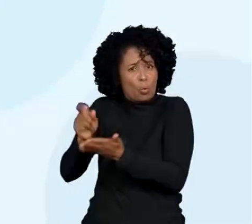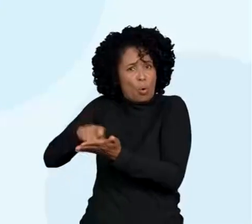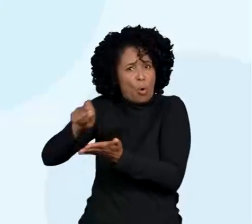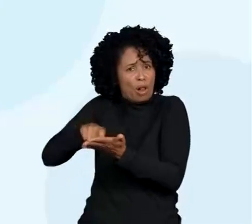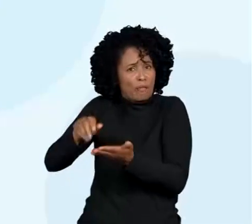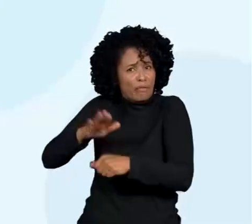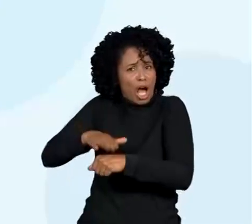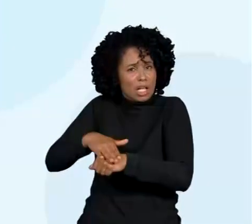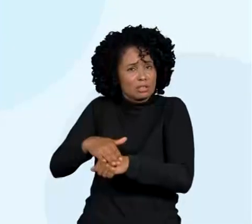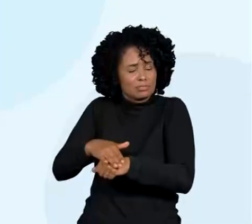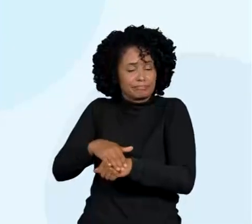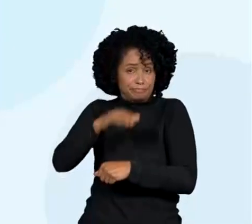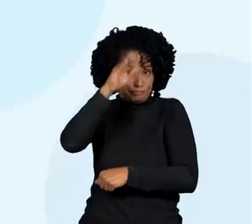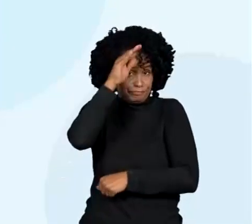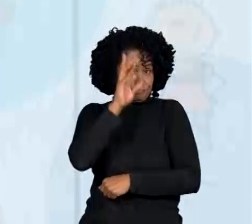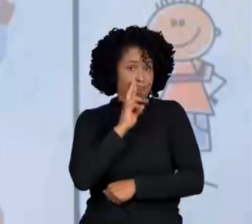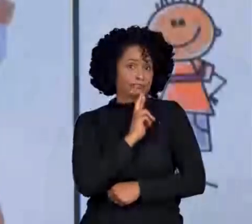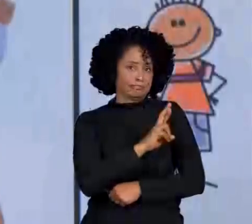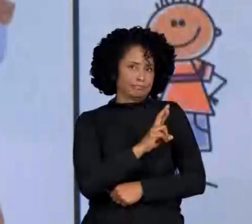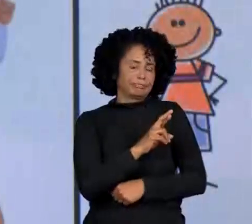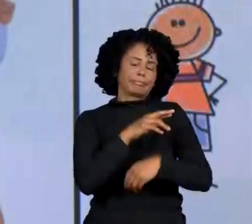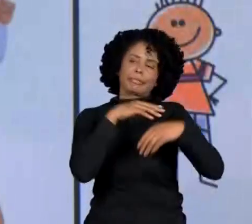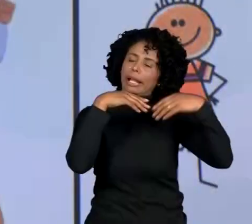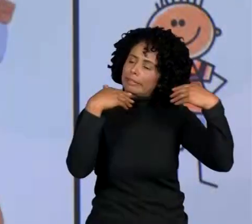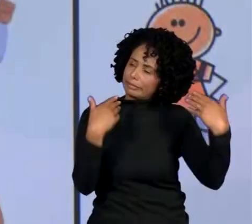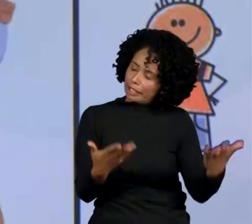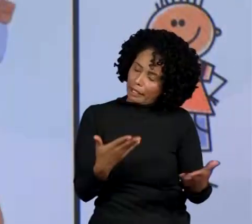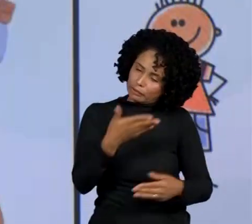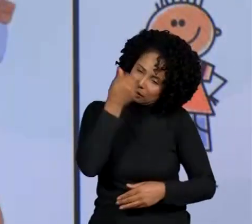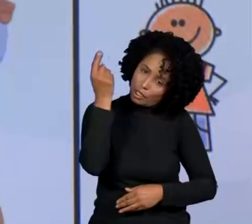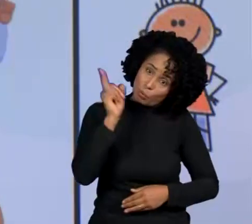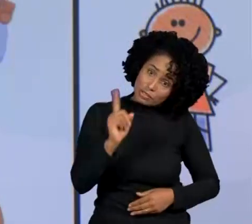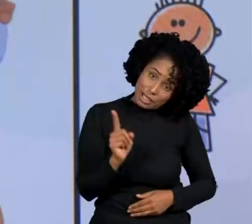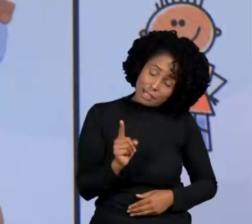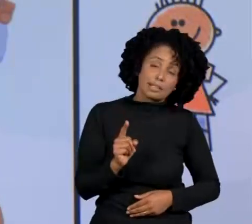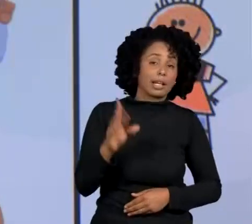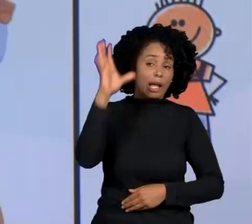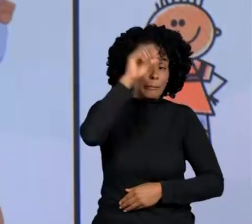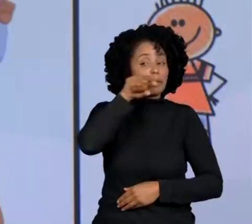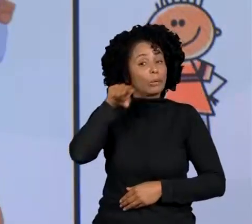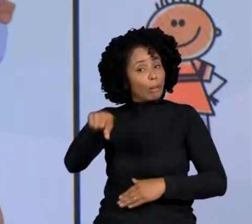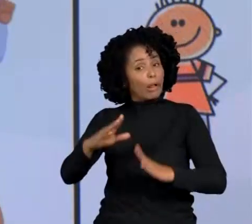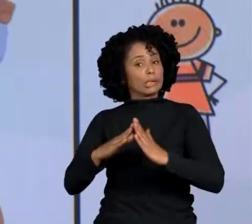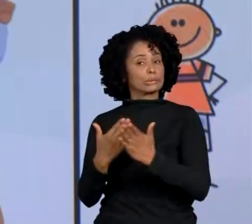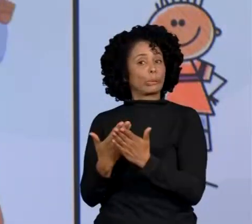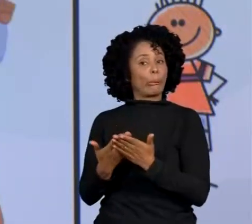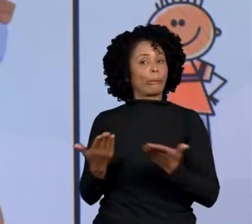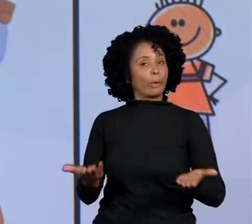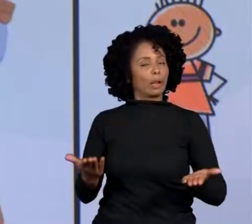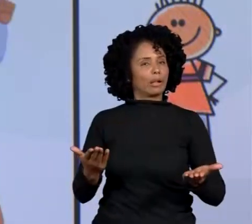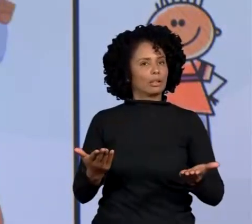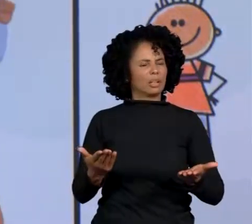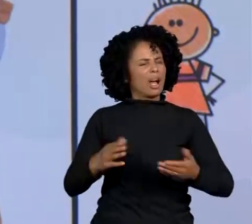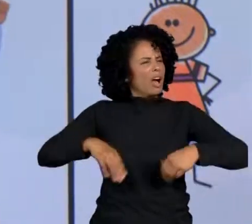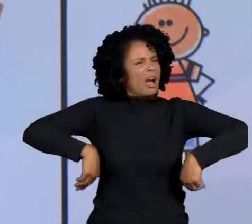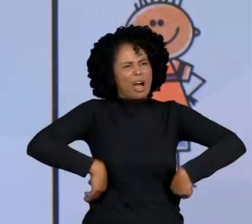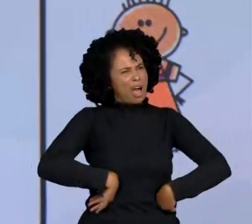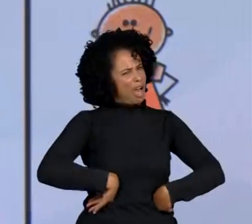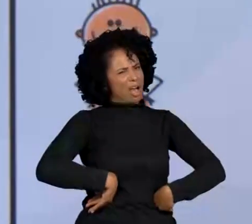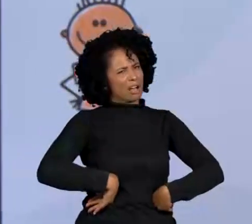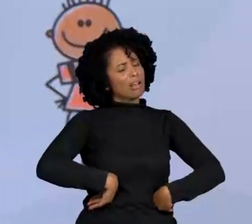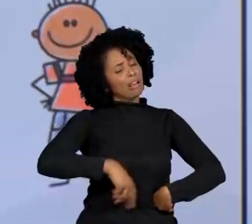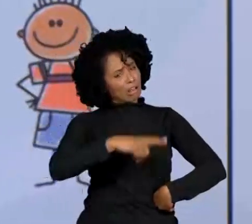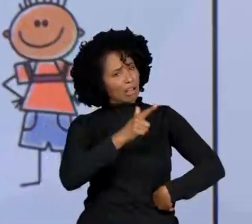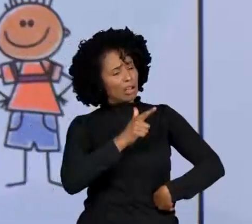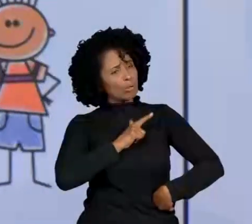E a titia responde. Para você não esquecer o que aprendeu na escola. Tia, mas eu